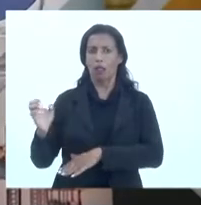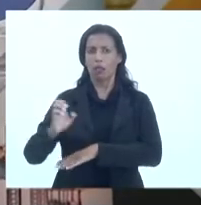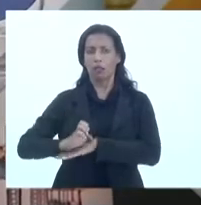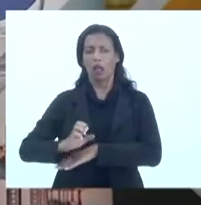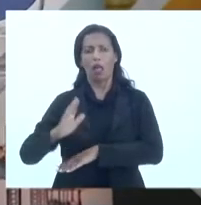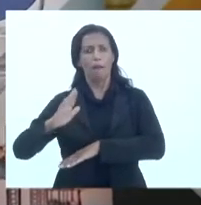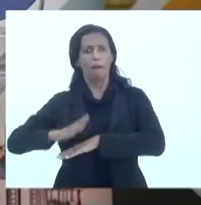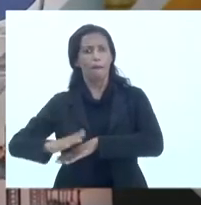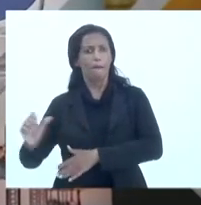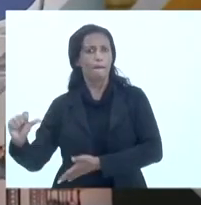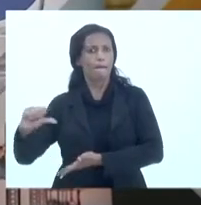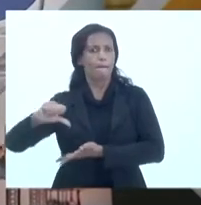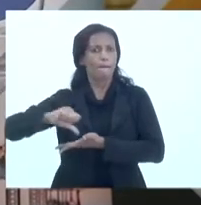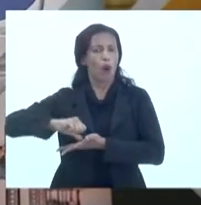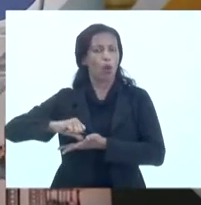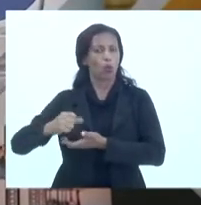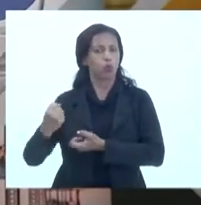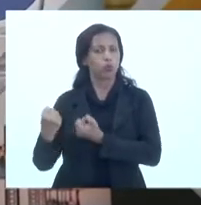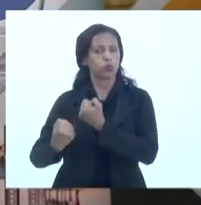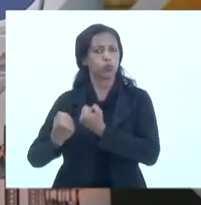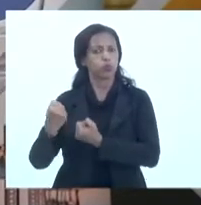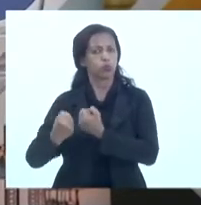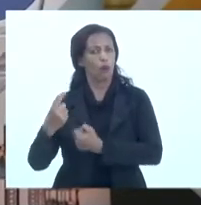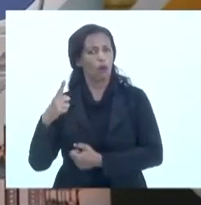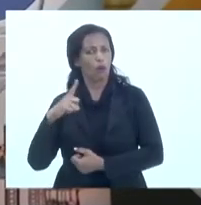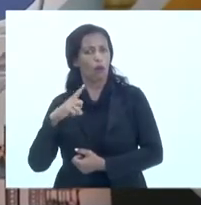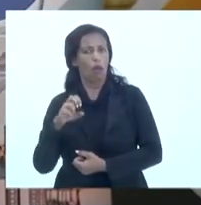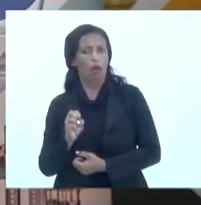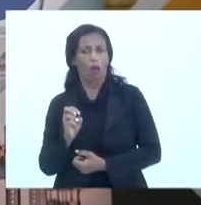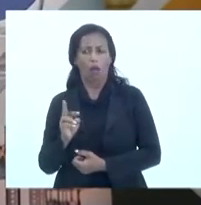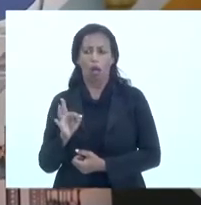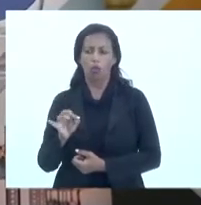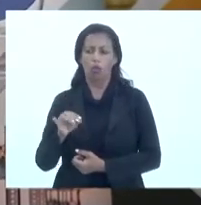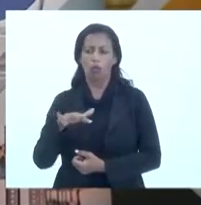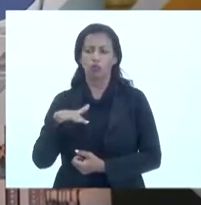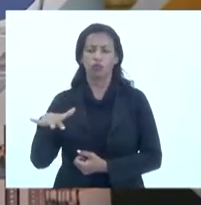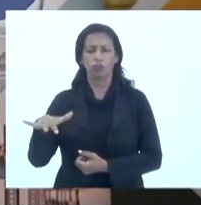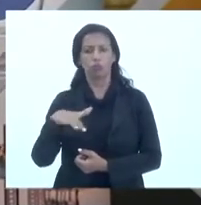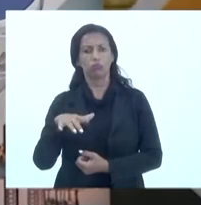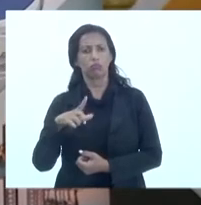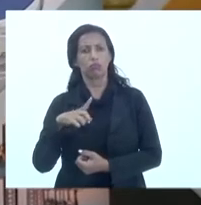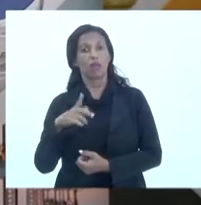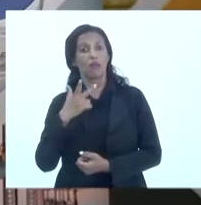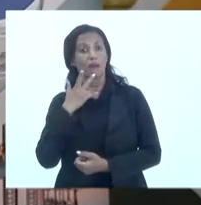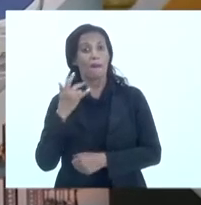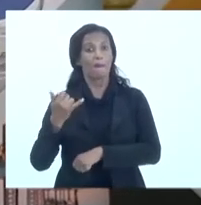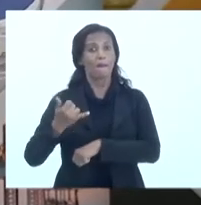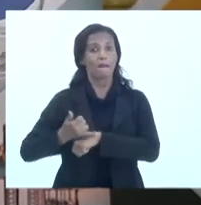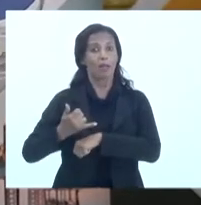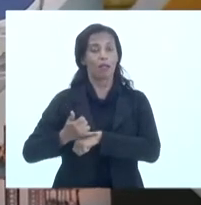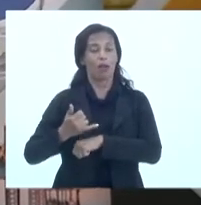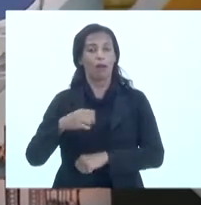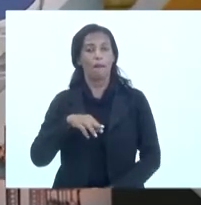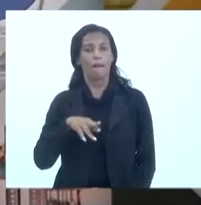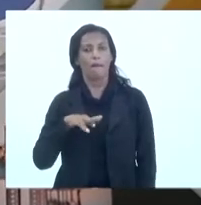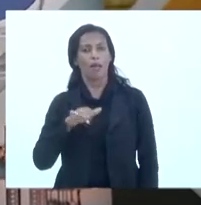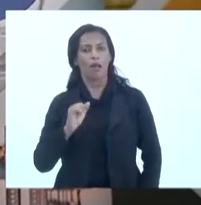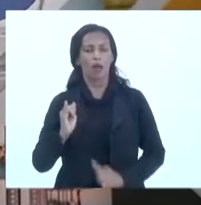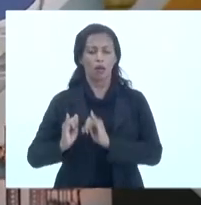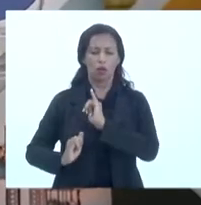polo automotivo do país aqui na região. E nós costumamos dizer que o metal mecânico é a indústria das